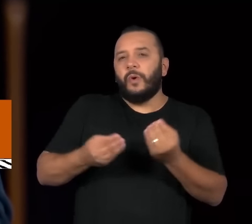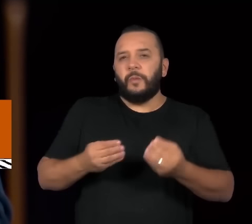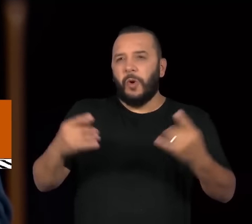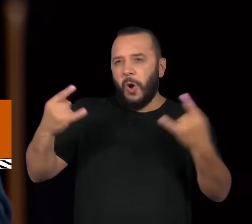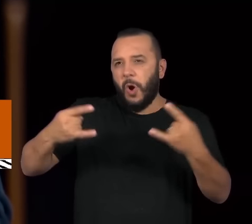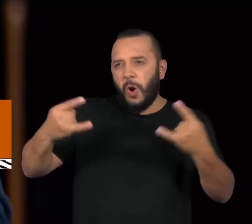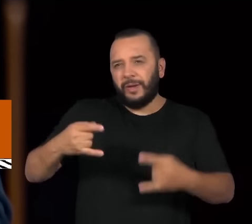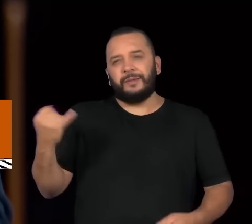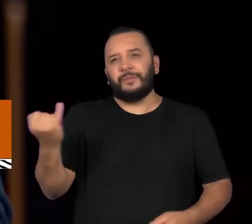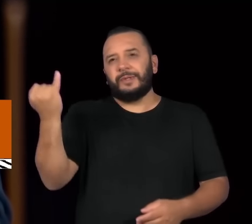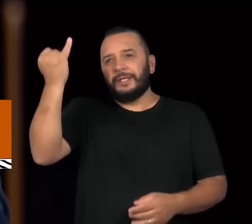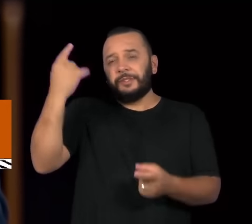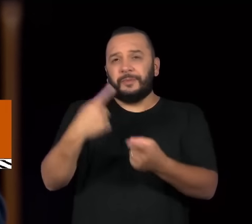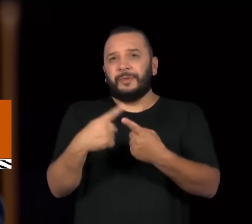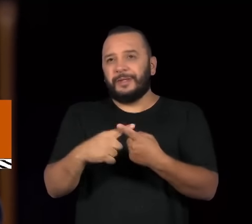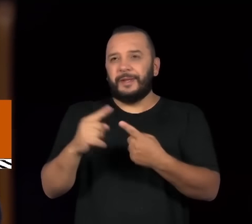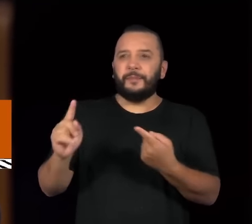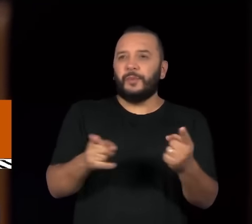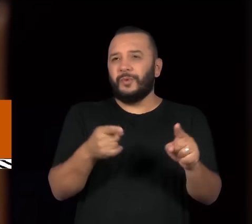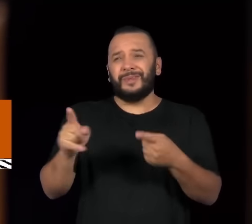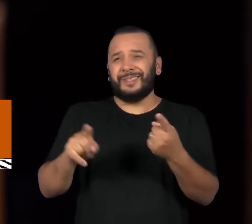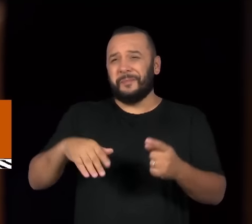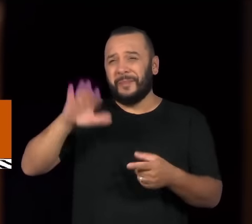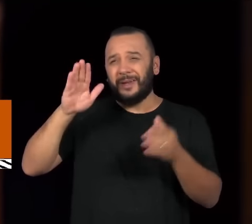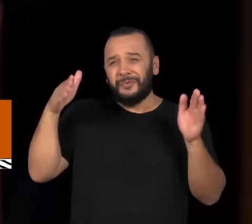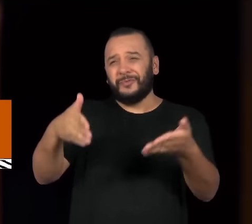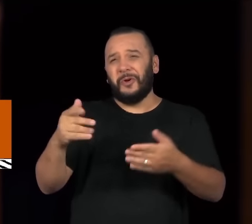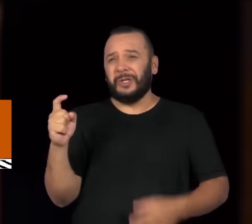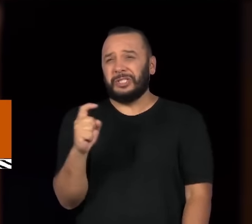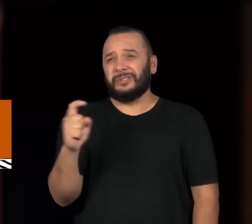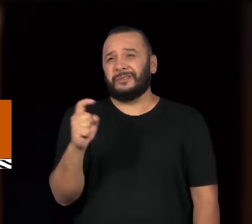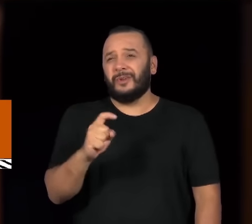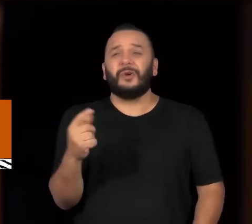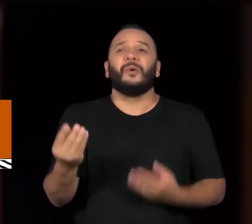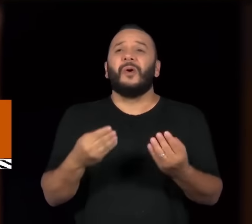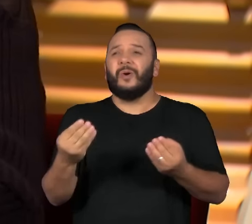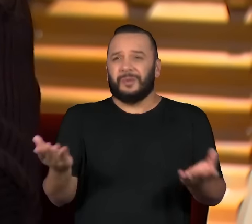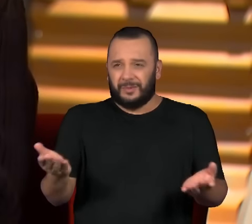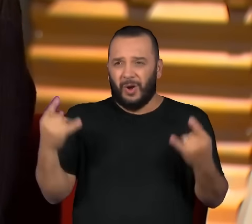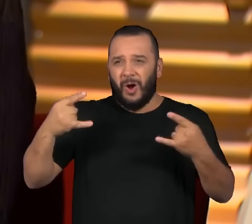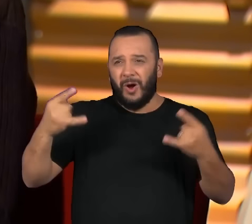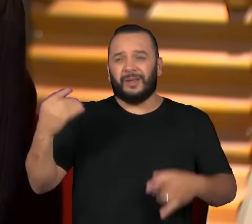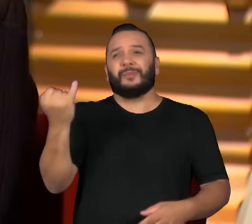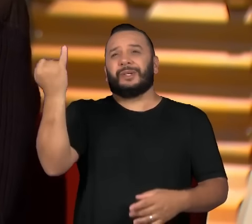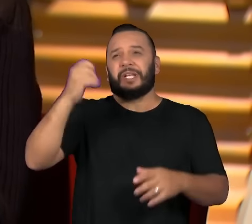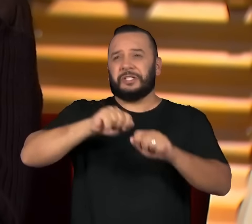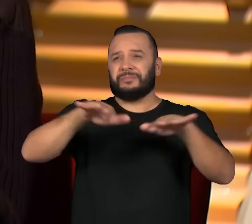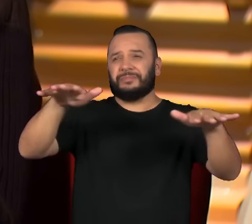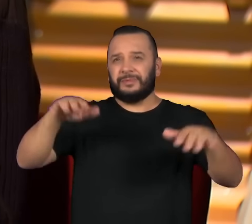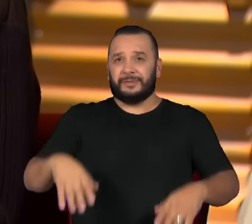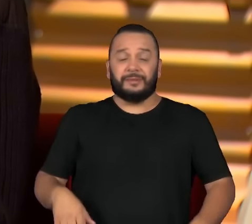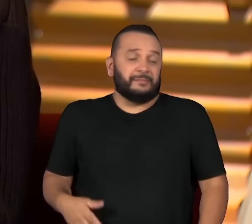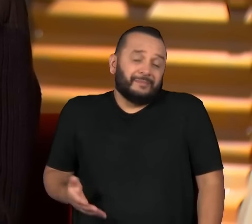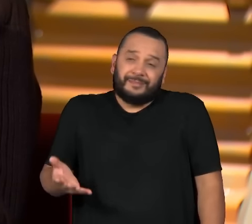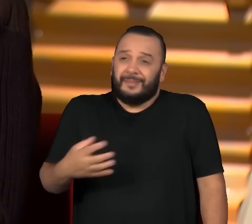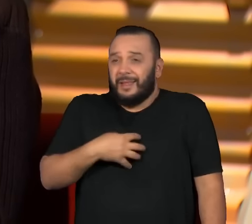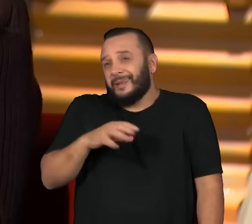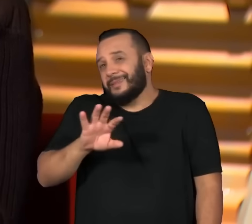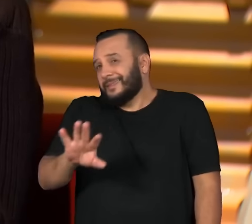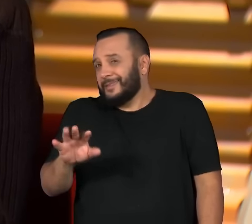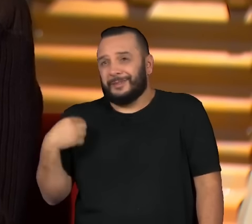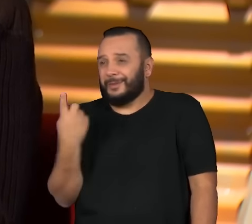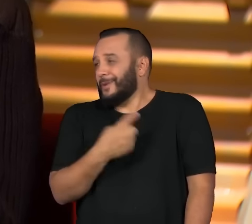a música é baseada em TikTok? Ele pergunta. Eu acho que sendo a gente, fazendo